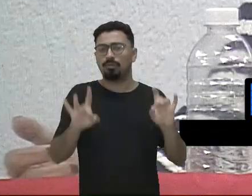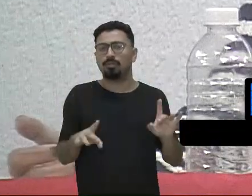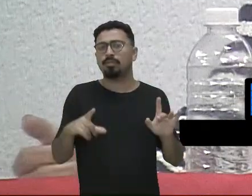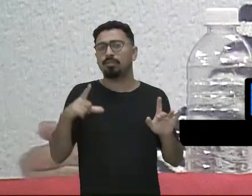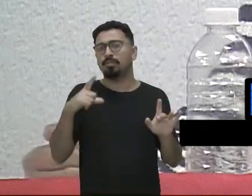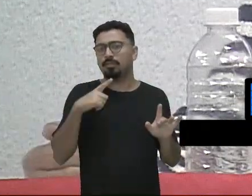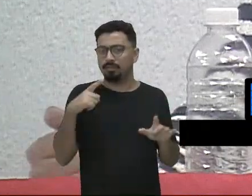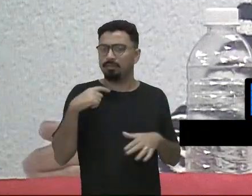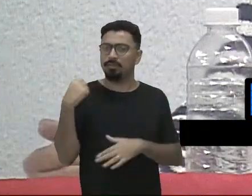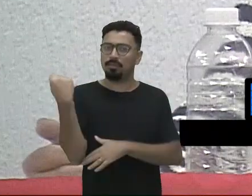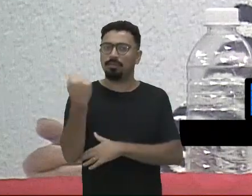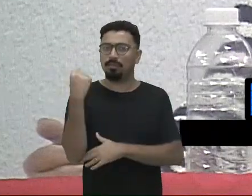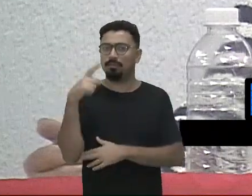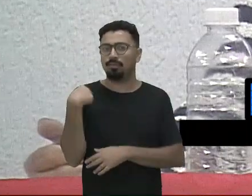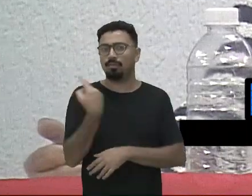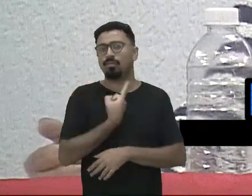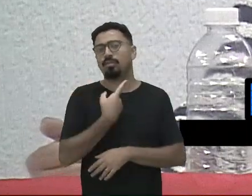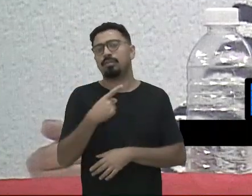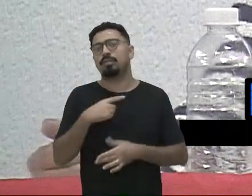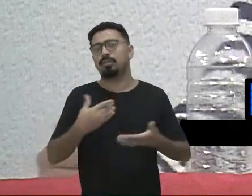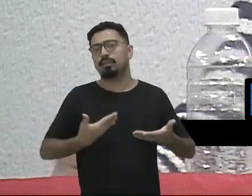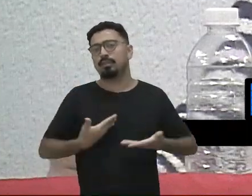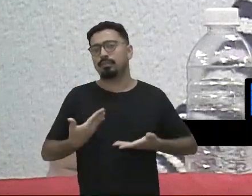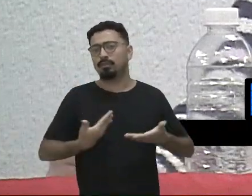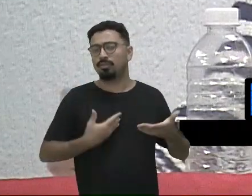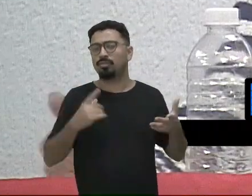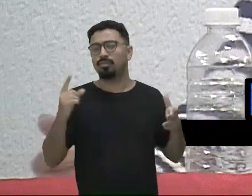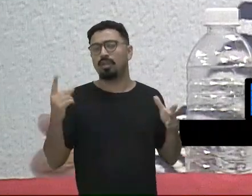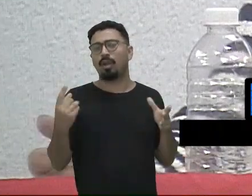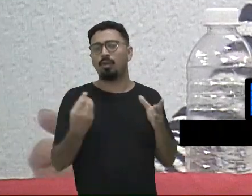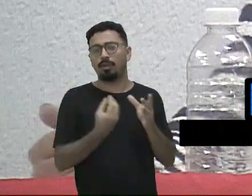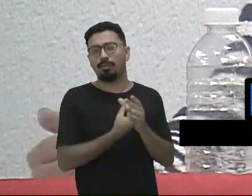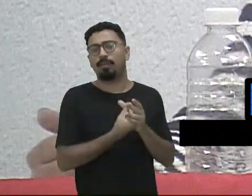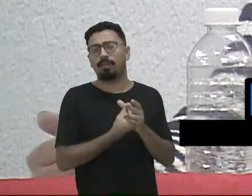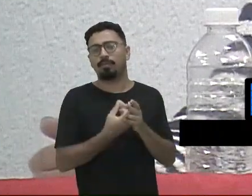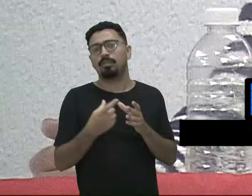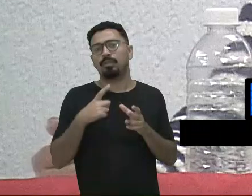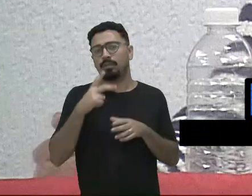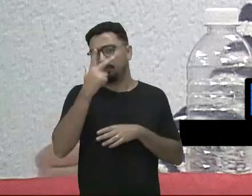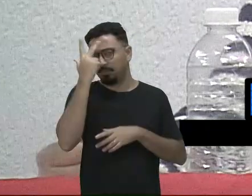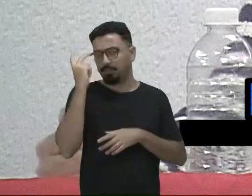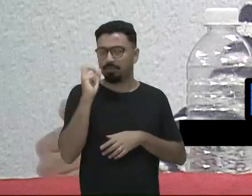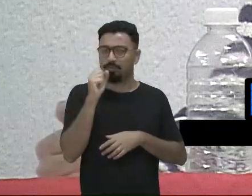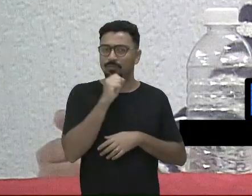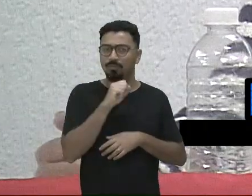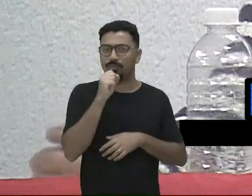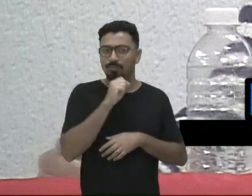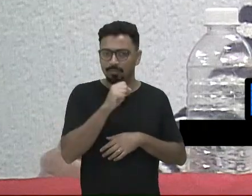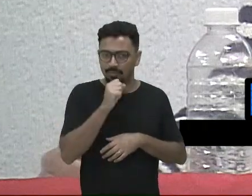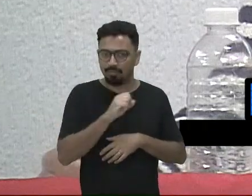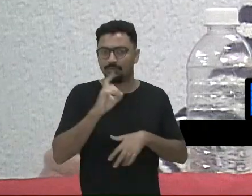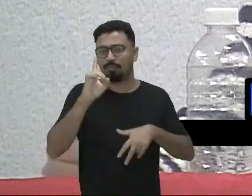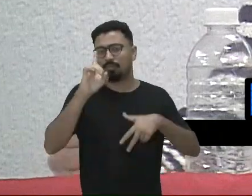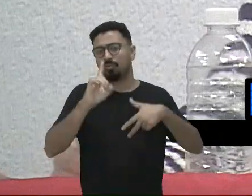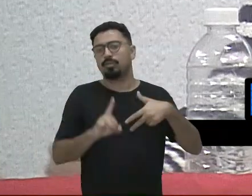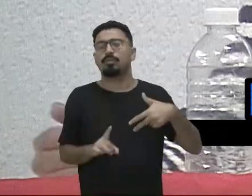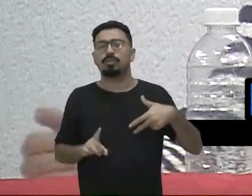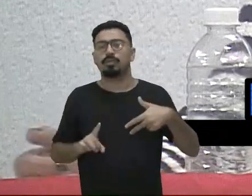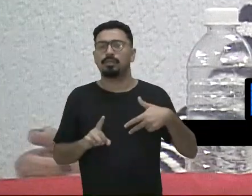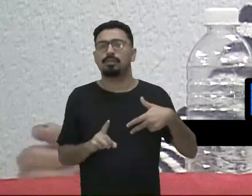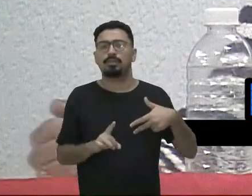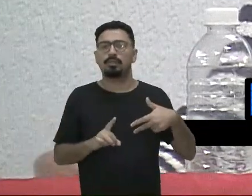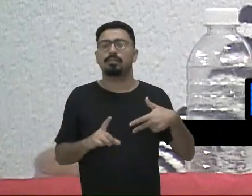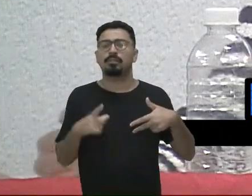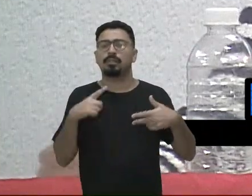alta complexidade, nós temos os serviços de acolhimento. Serviço de acolhimento para pessoa idosa, para pessoa com deficiência, ambos